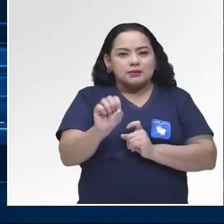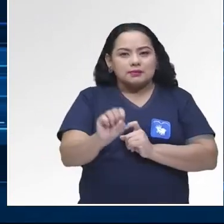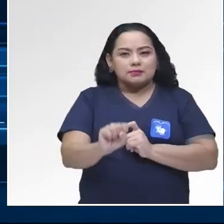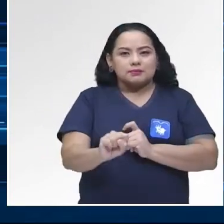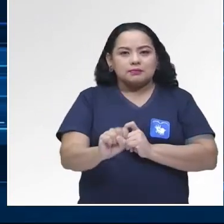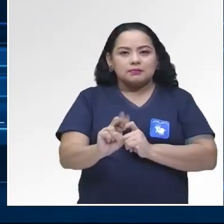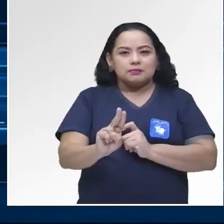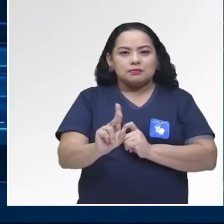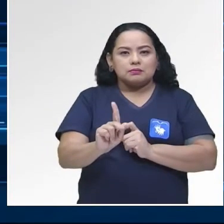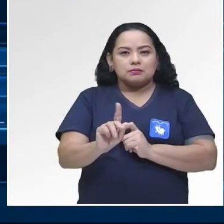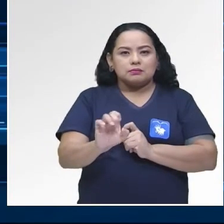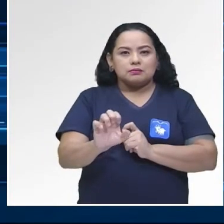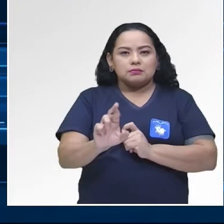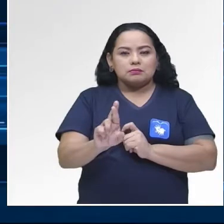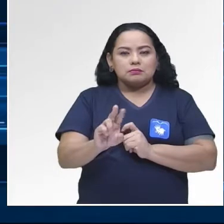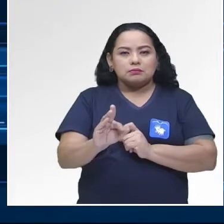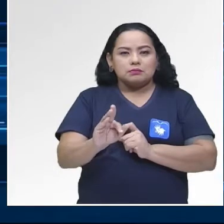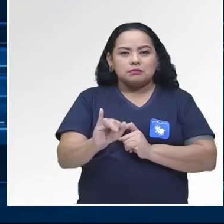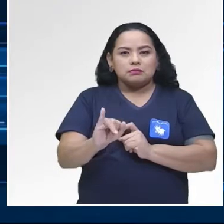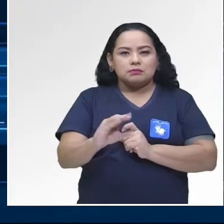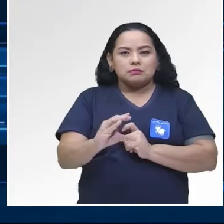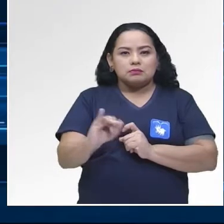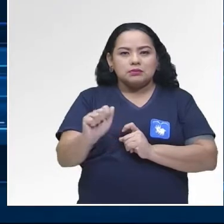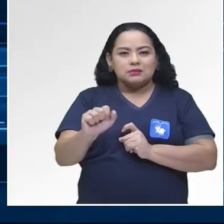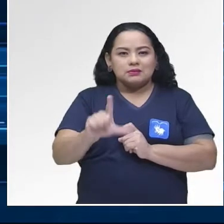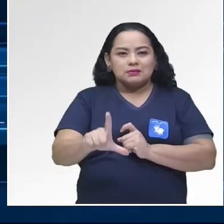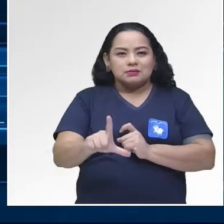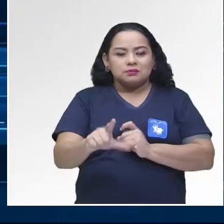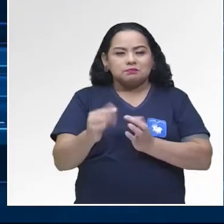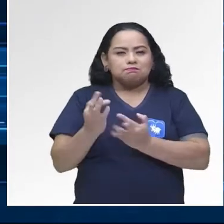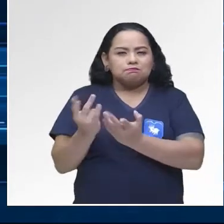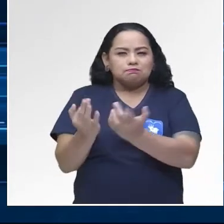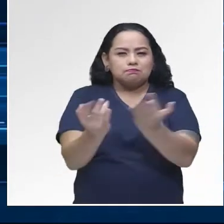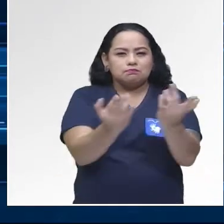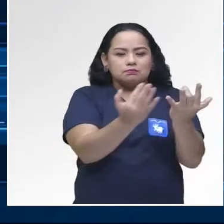aqui o caráter superficial do senso comum.